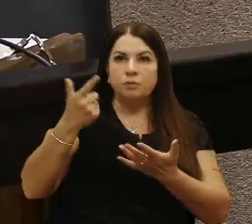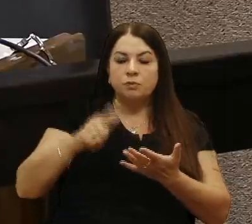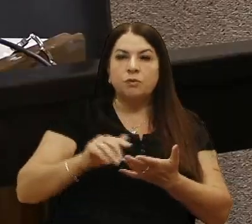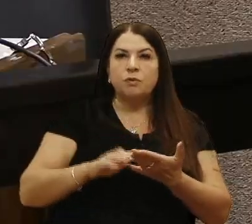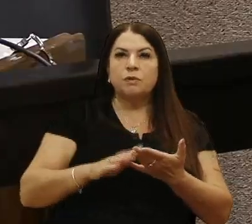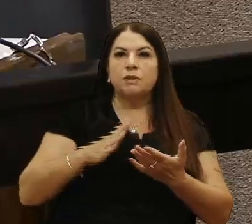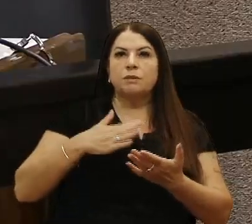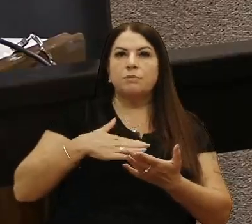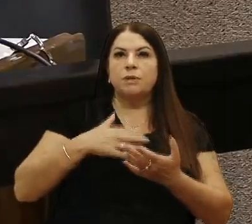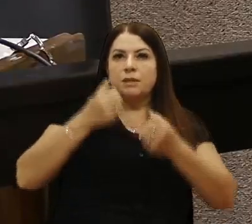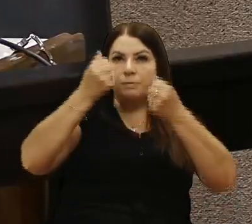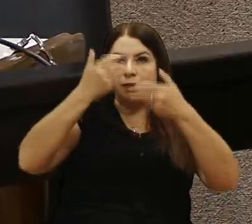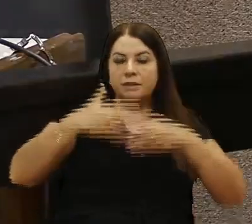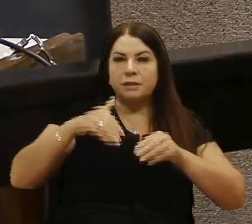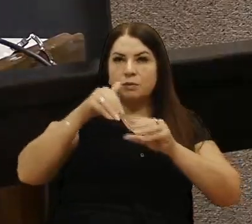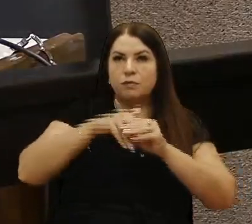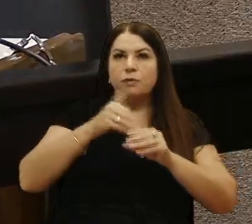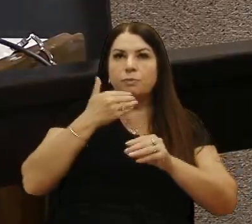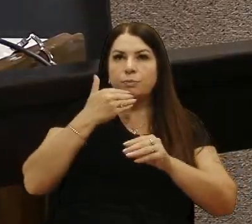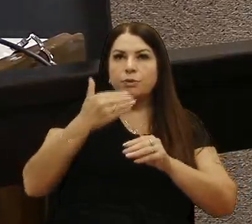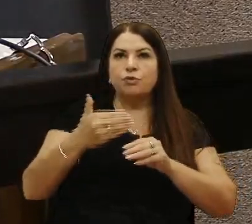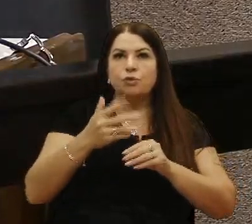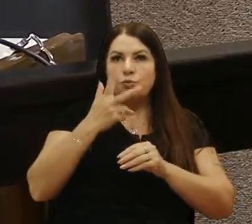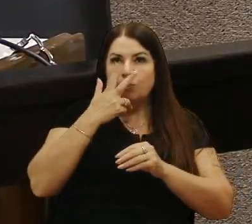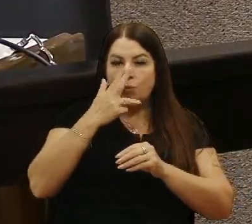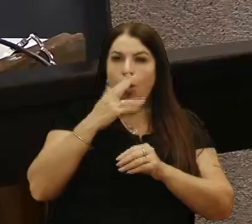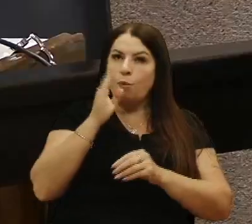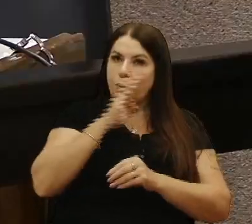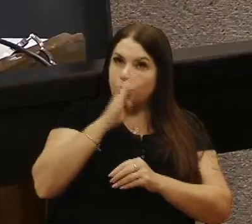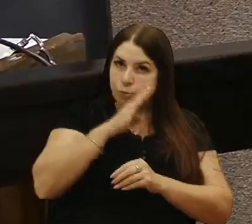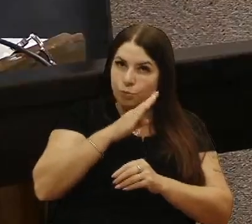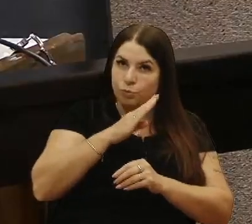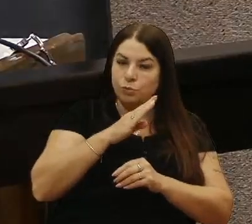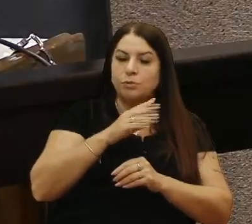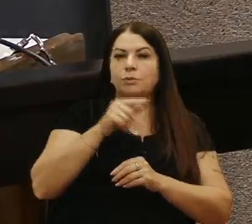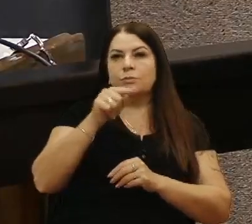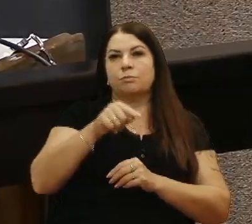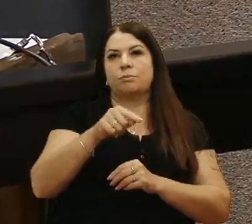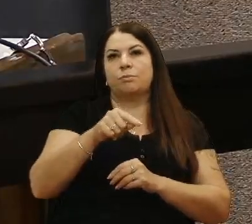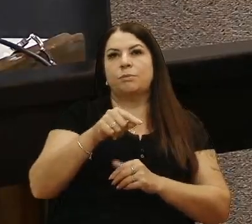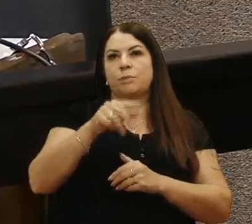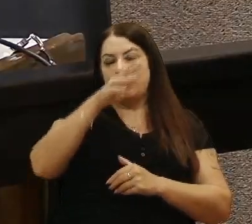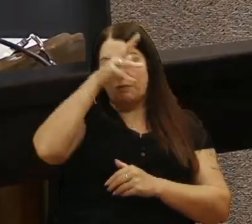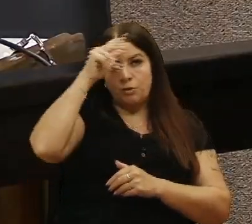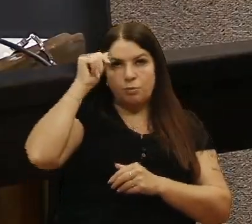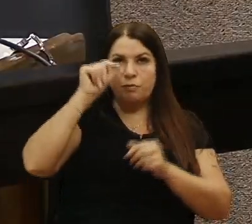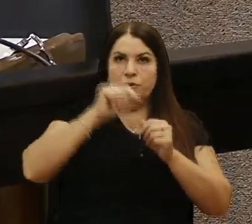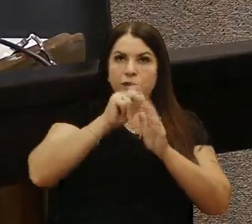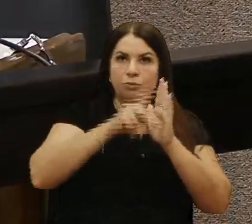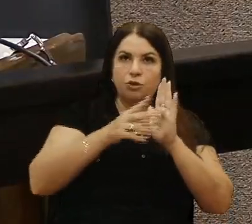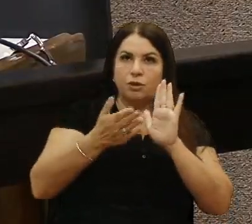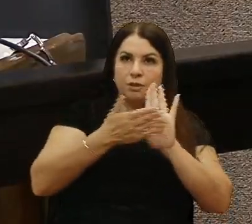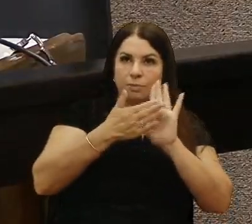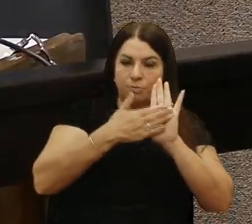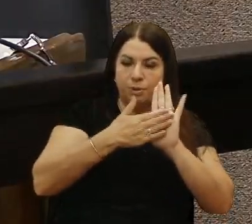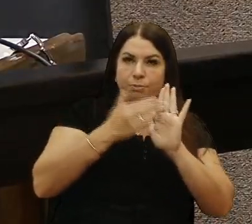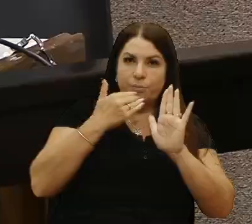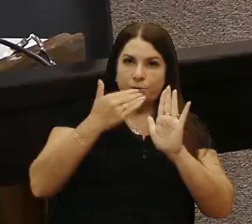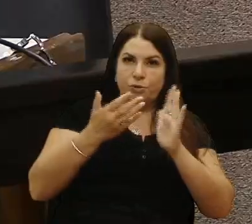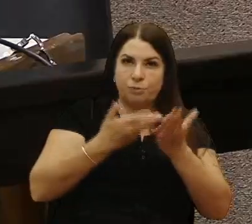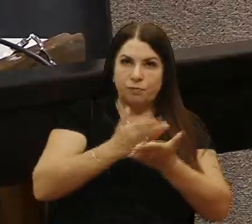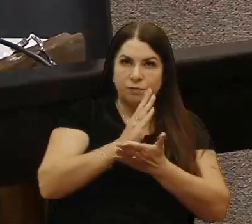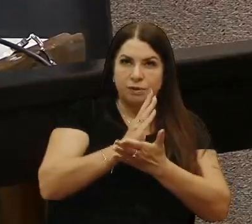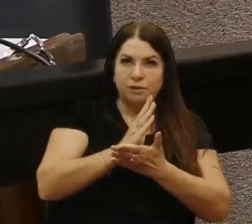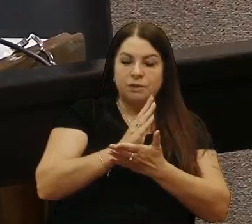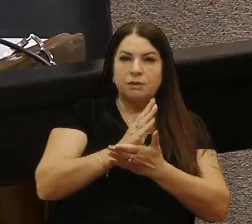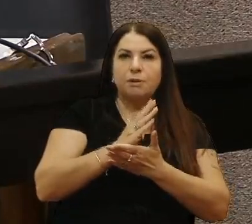na minha declaração de voto, eu quero pedir a mesma agilidade do governo municipal para fazer esse projeto e trazer a pauta e pedir a aprovação dos